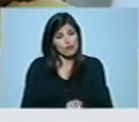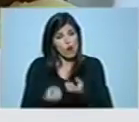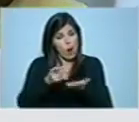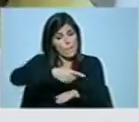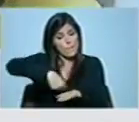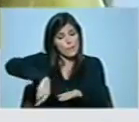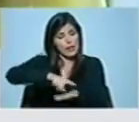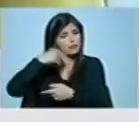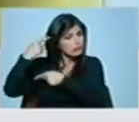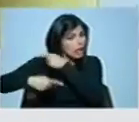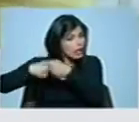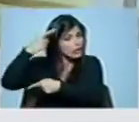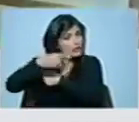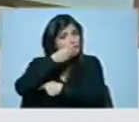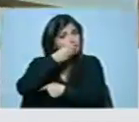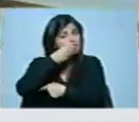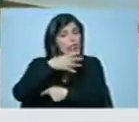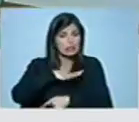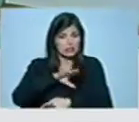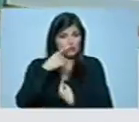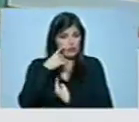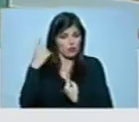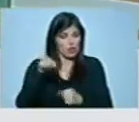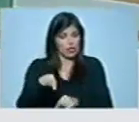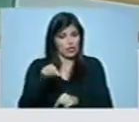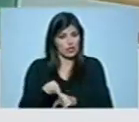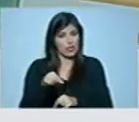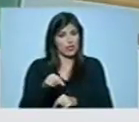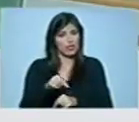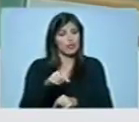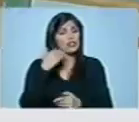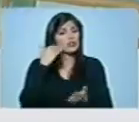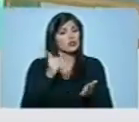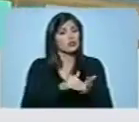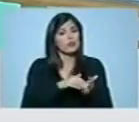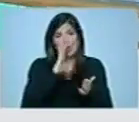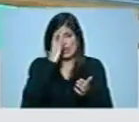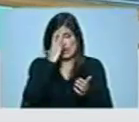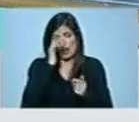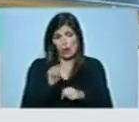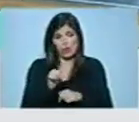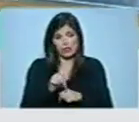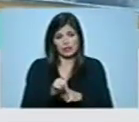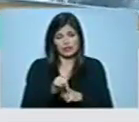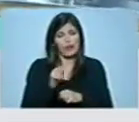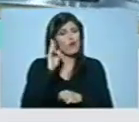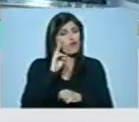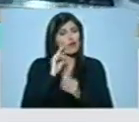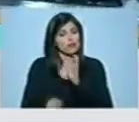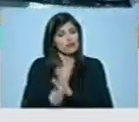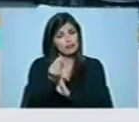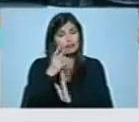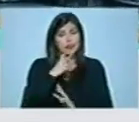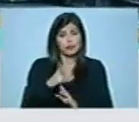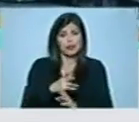tradição gastronómica que aqui quisemos demonstrar nesta segunda-feira de Carnaval. Um tesouro de origem portuguesa que